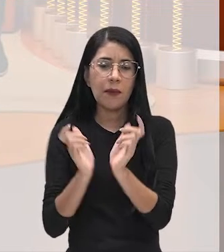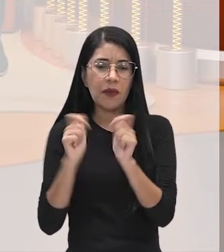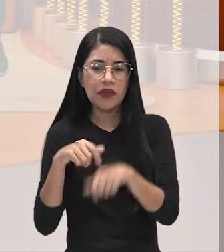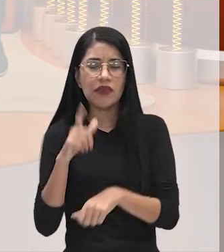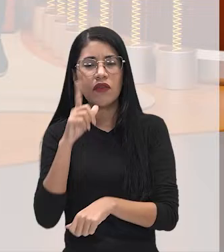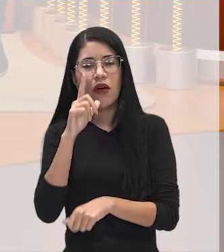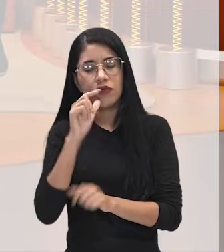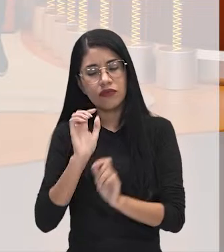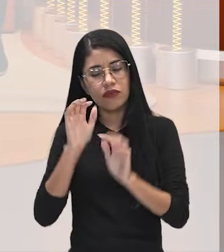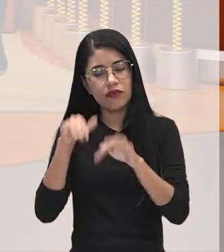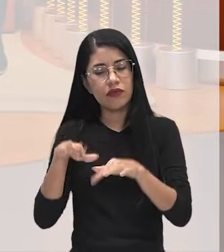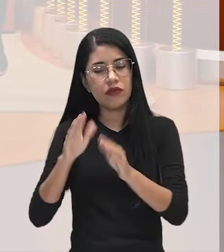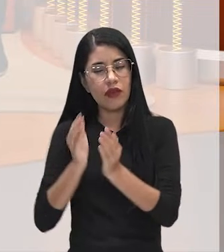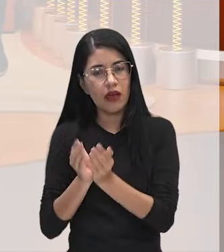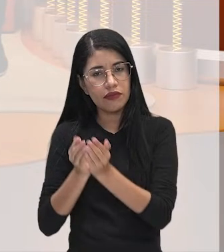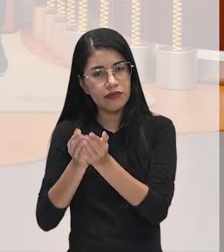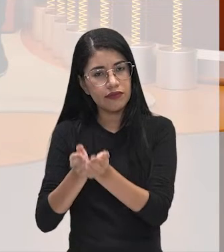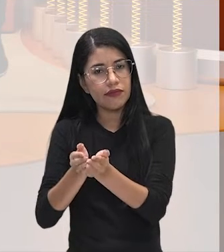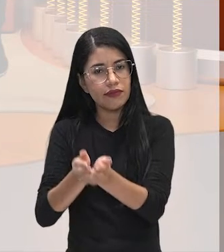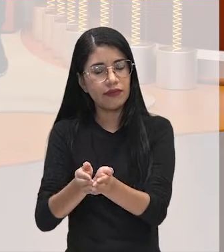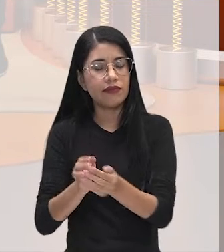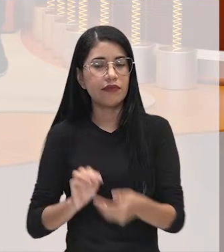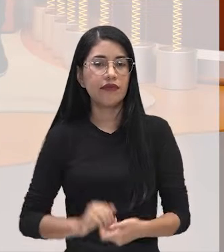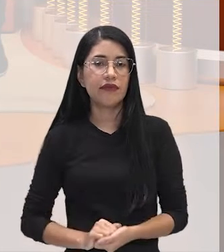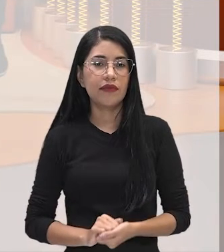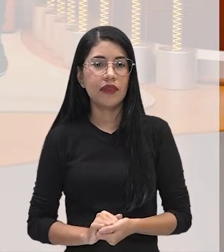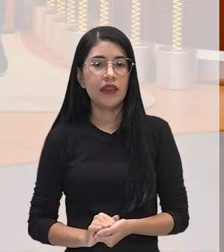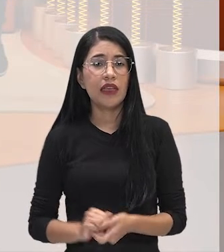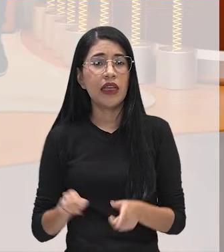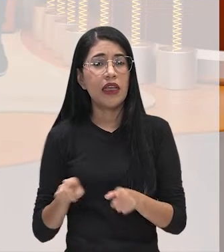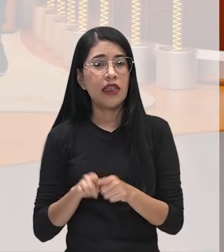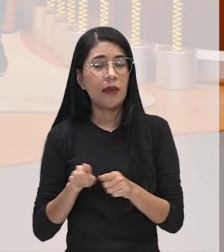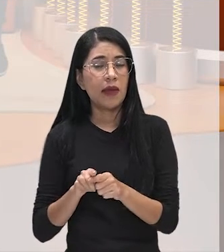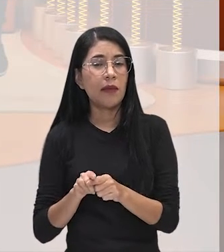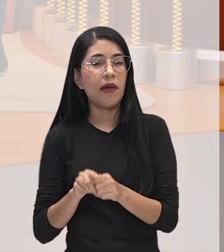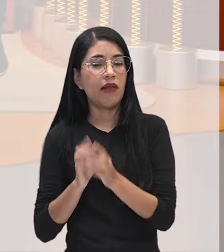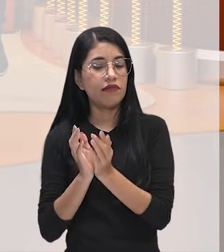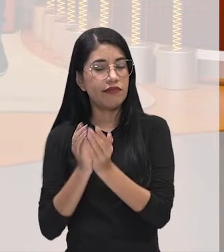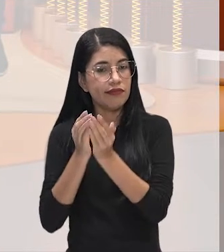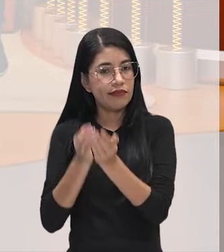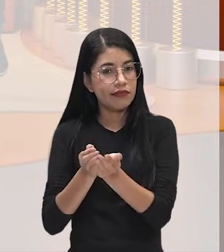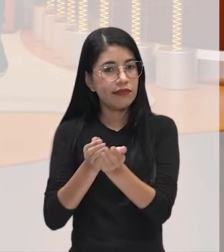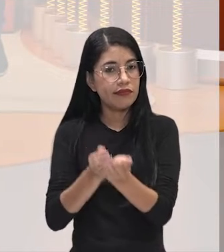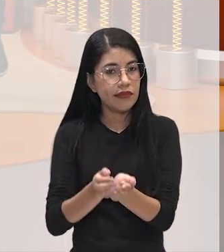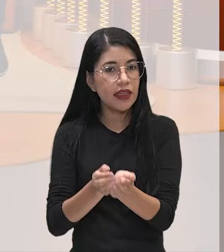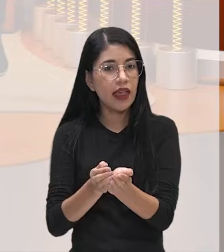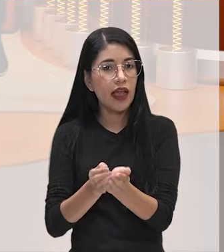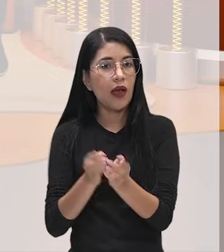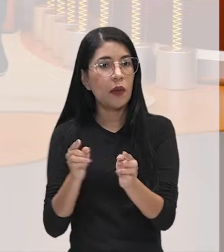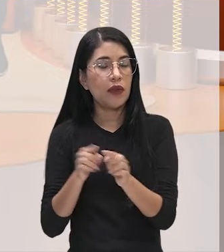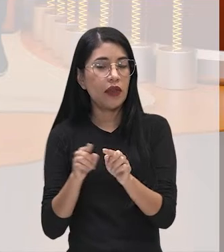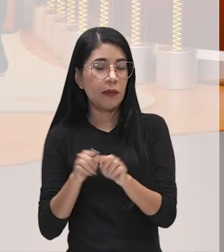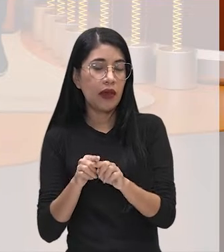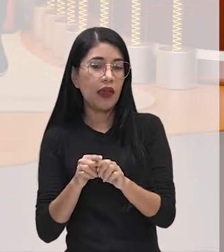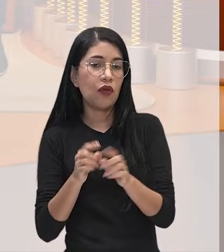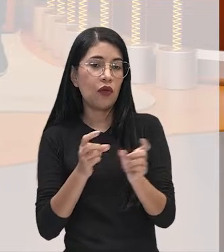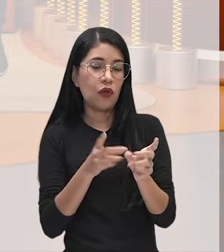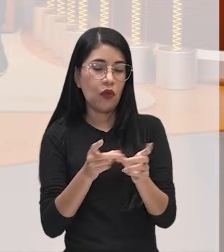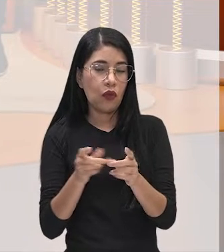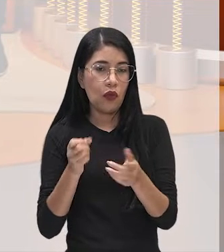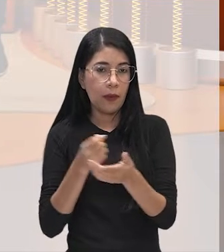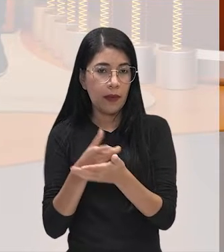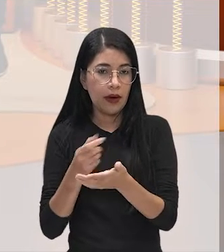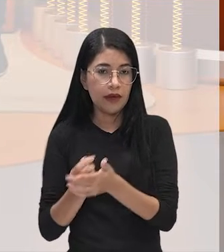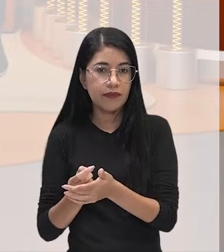Mediterrâneo. Olha só, acompanha ali comigo para completar então a navegação e o comércio. O território